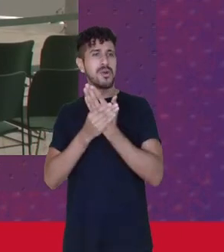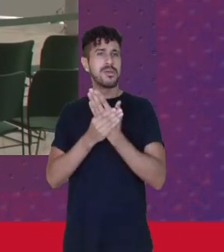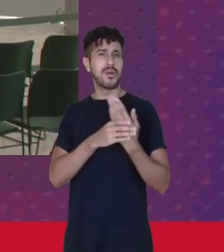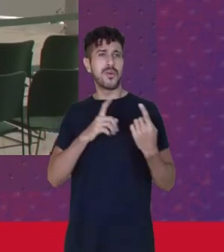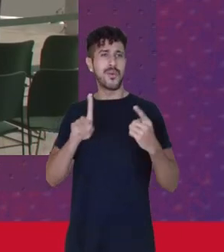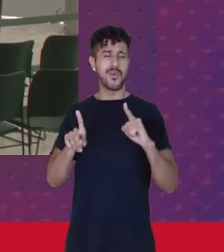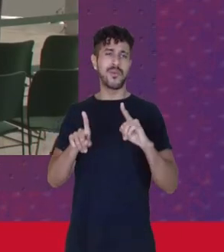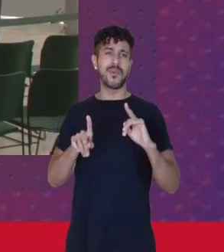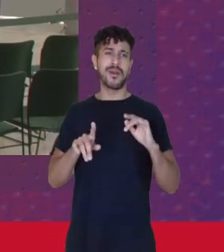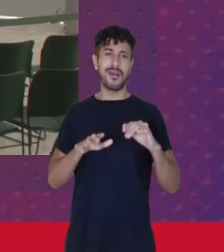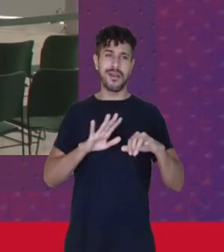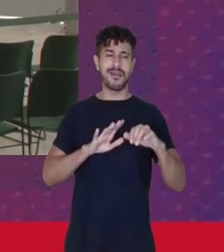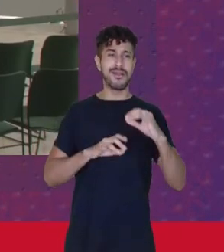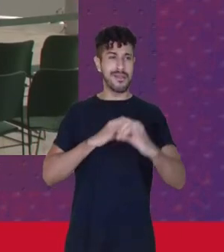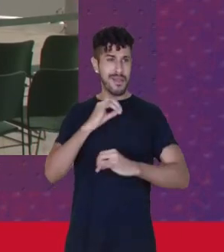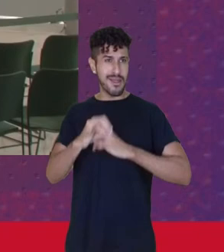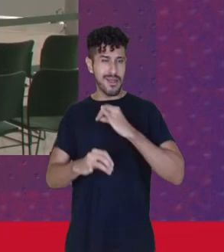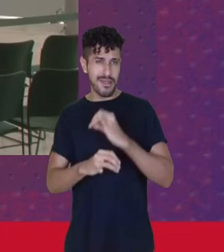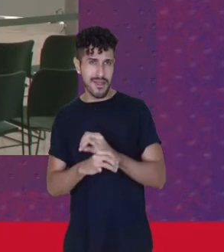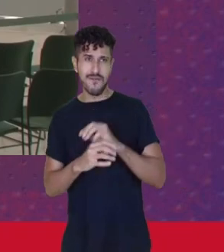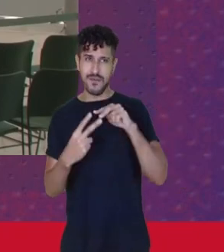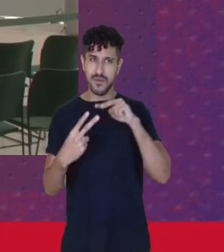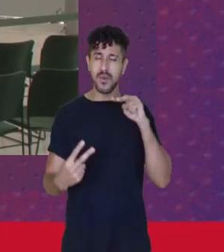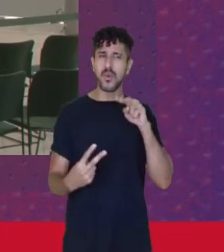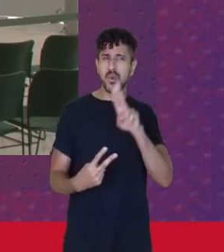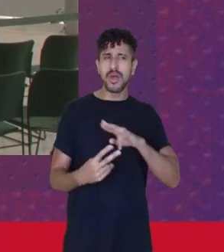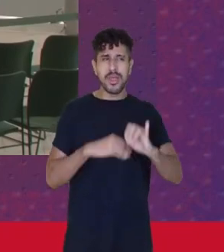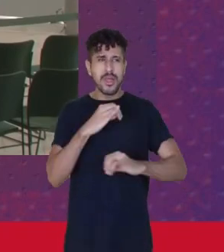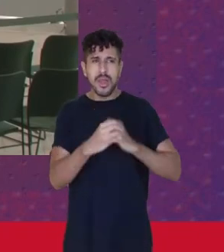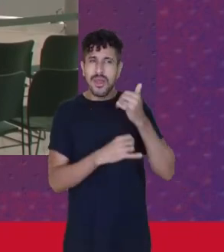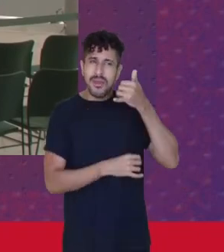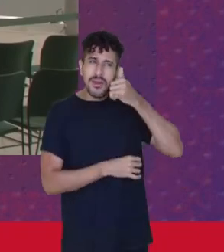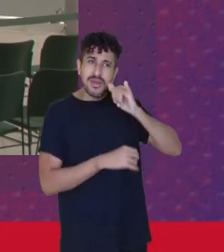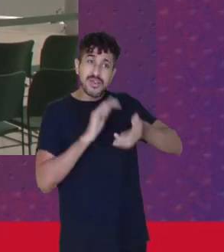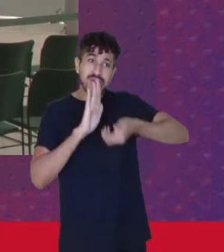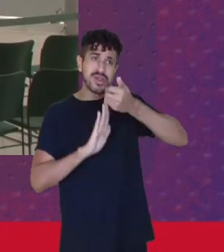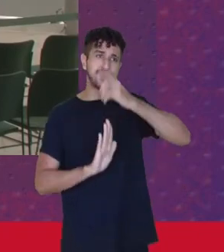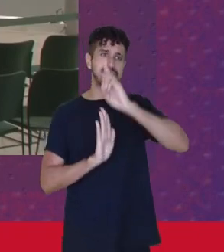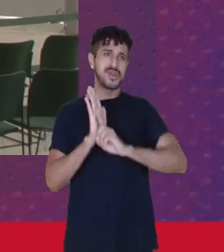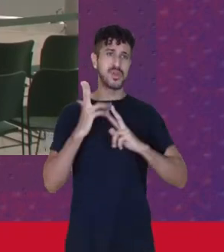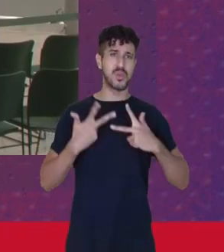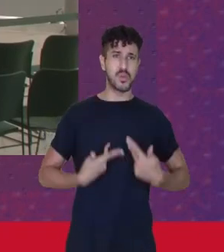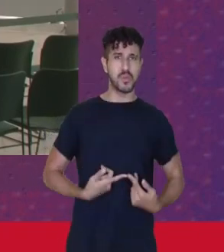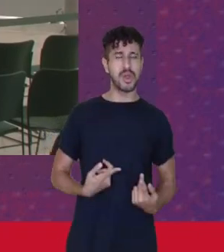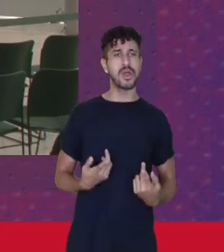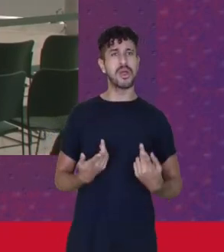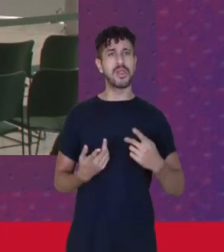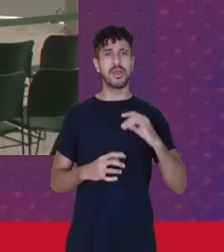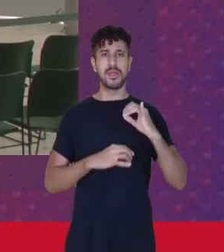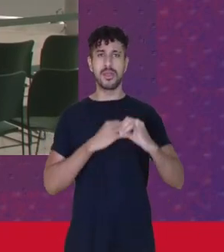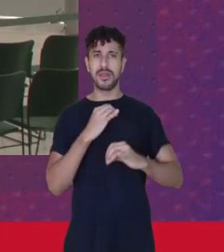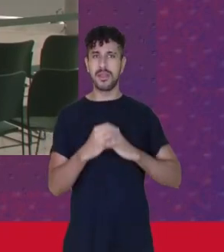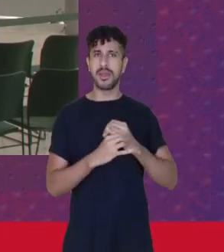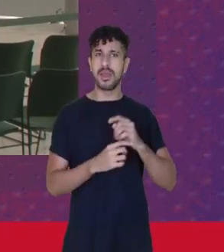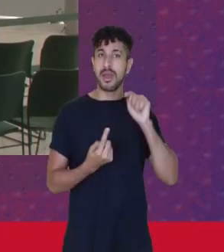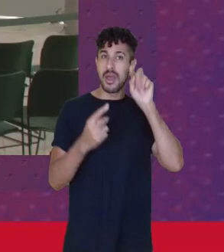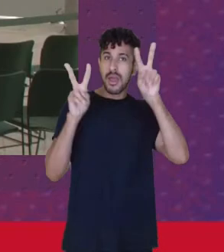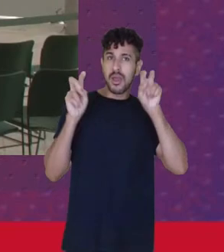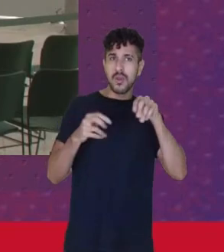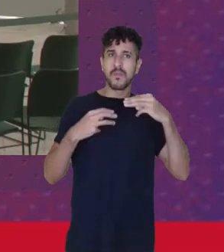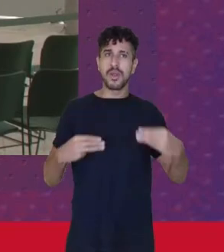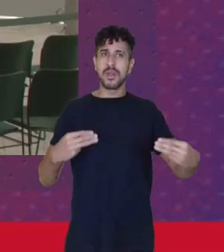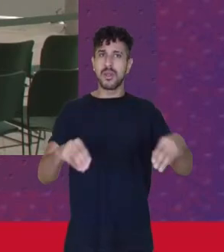virtual. A ideia é usar a internet para evitar a violação dos direitos humanos na rede. E para isso, o Ministério